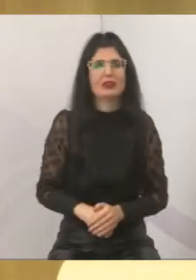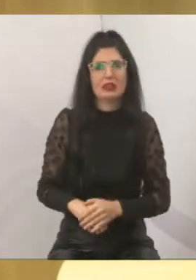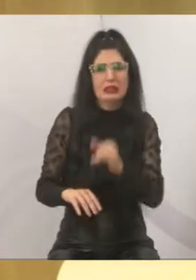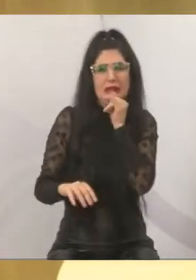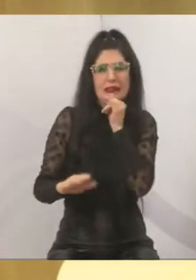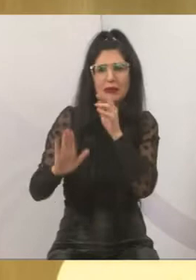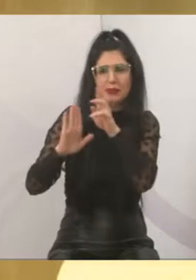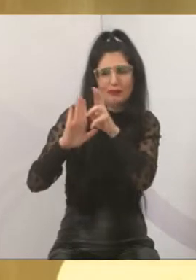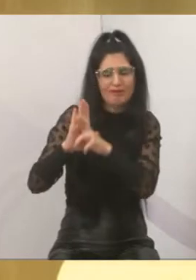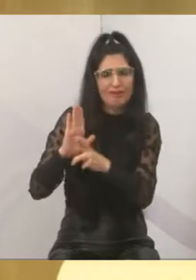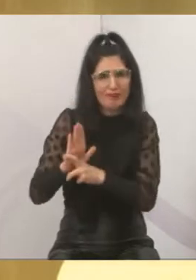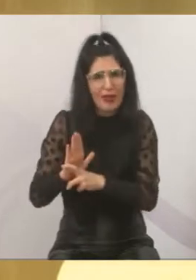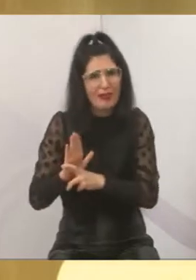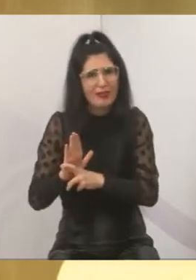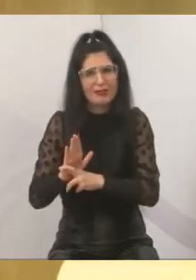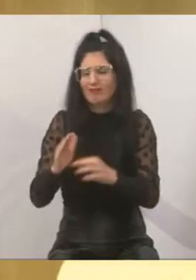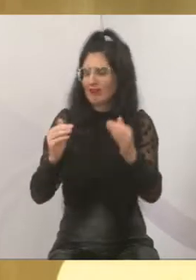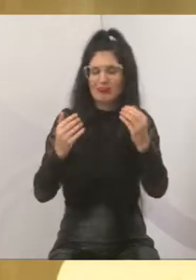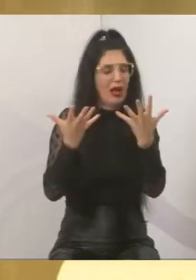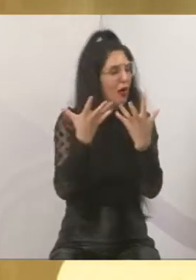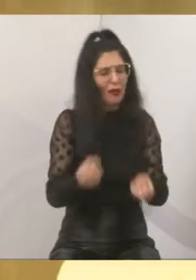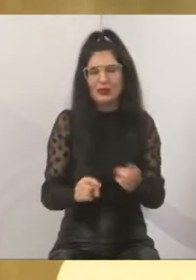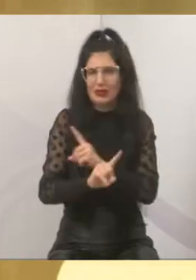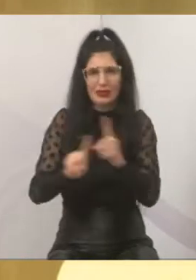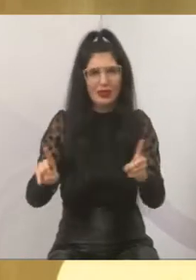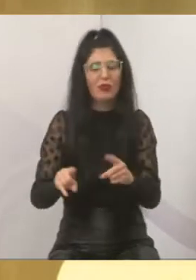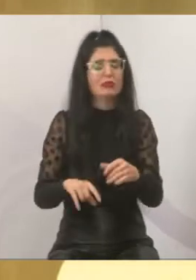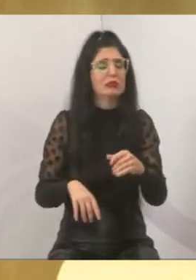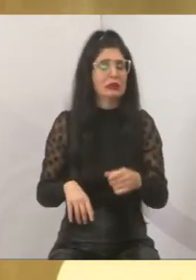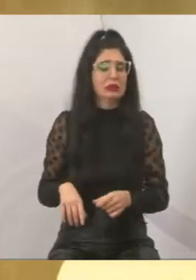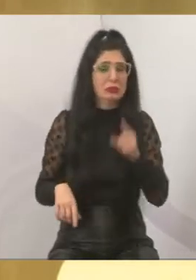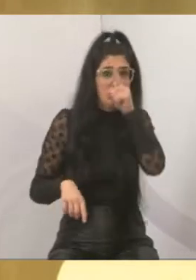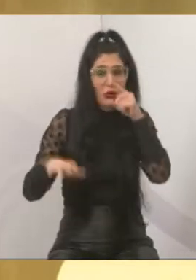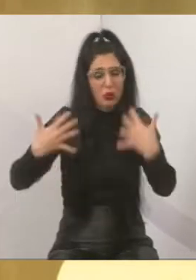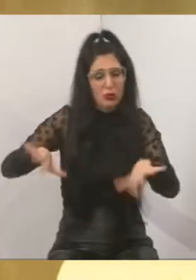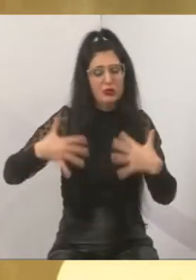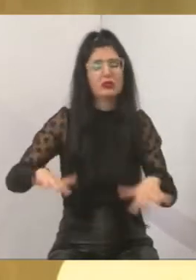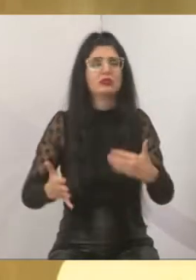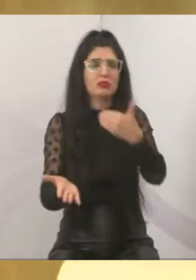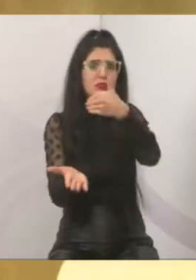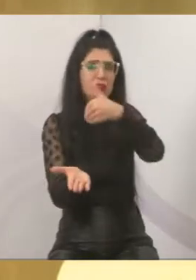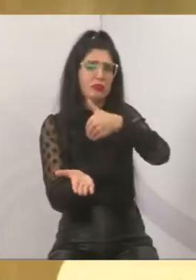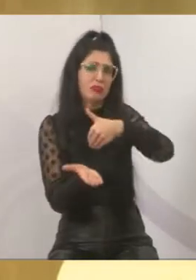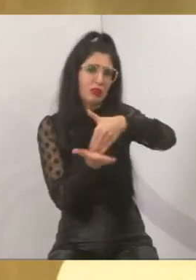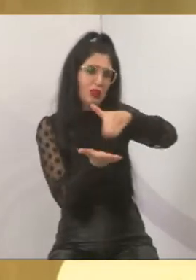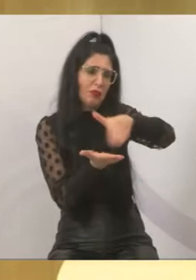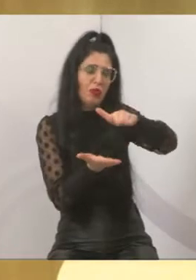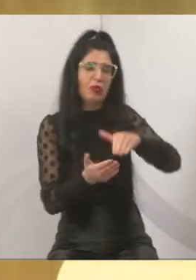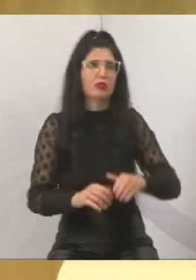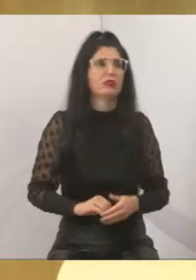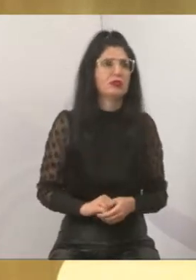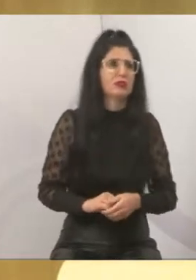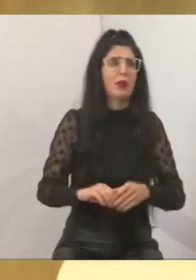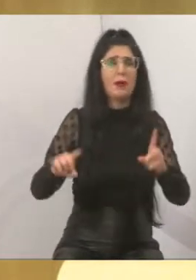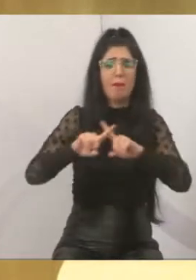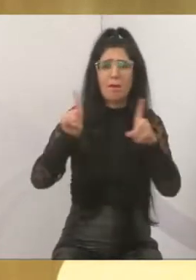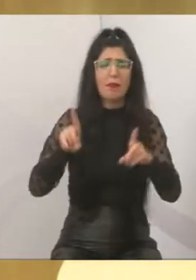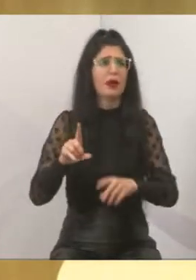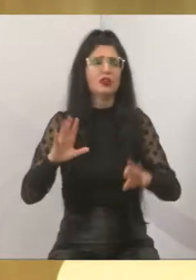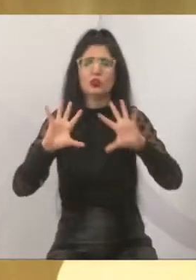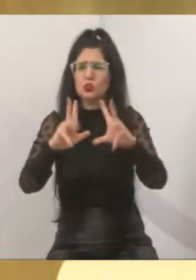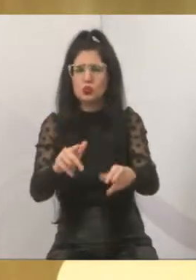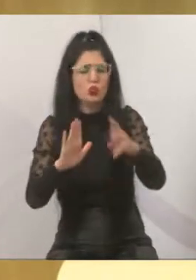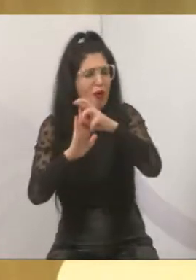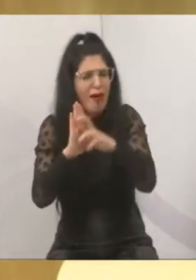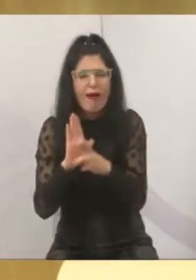embora. Mas não, aquilo lá não procedia. E a gente fez todos os procedimentos que nem é necessário fazer. A gente mede